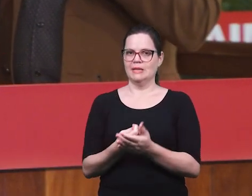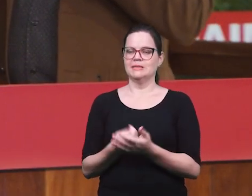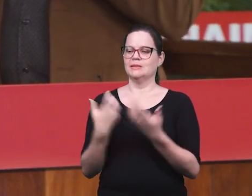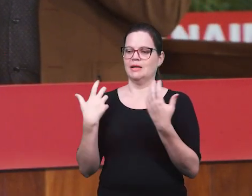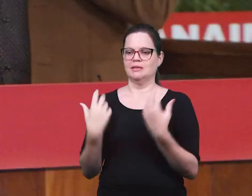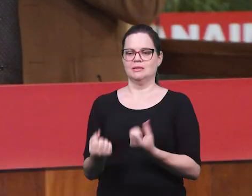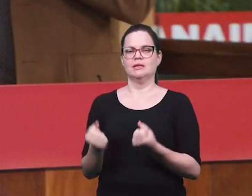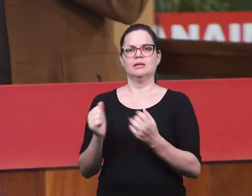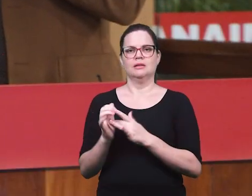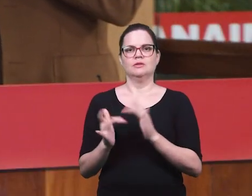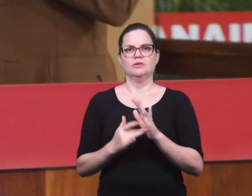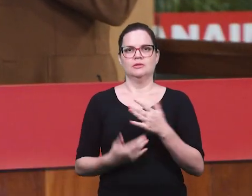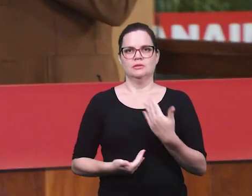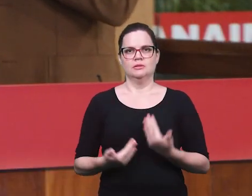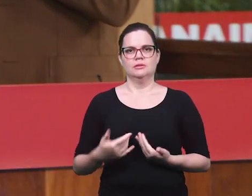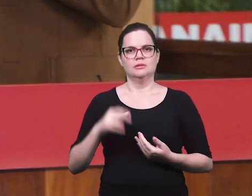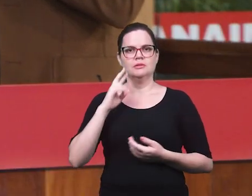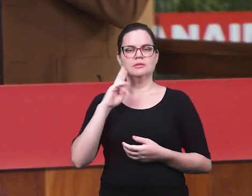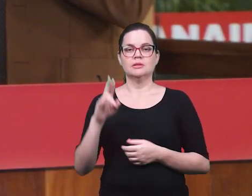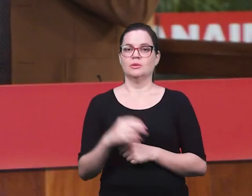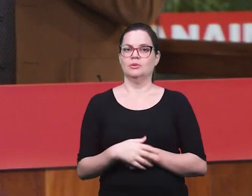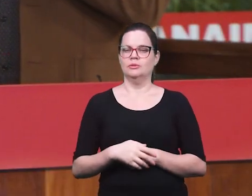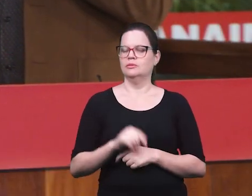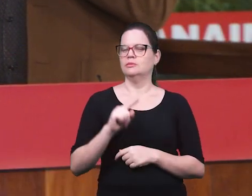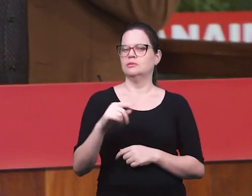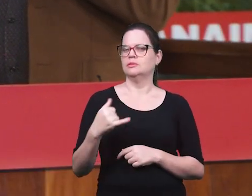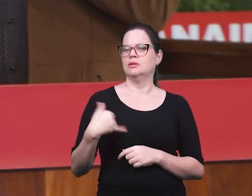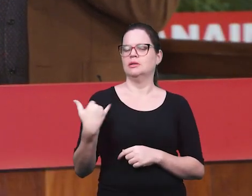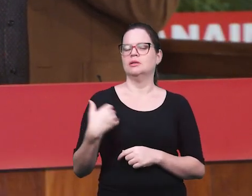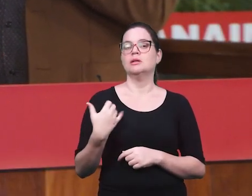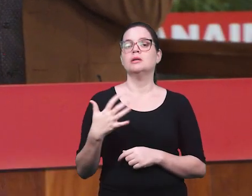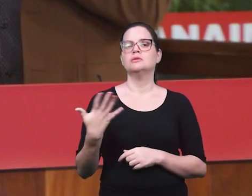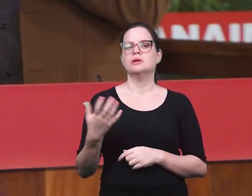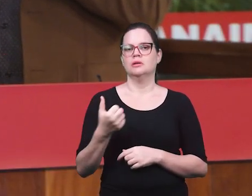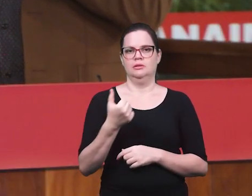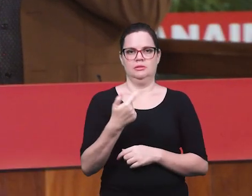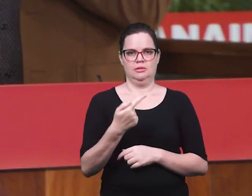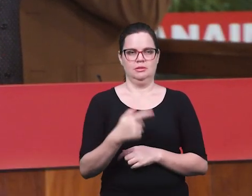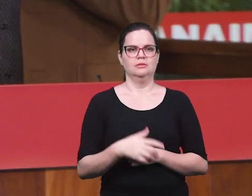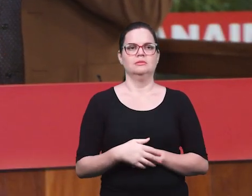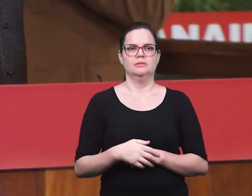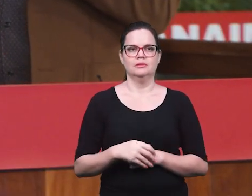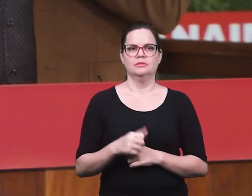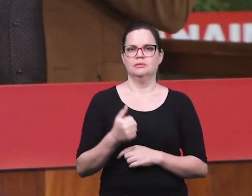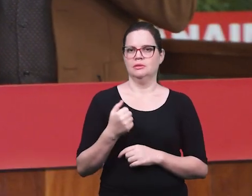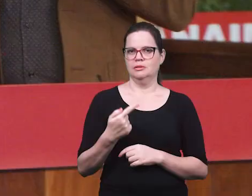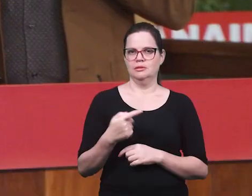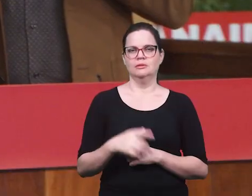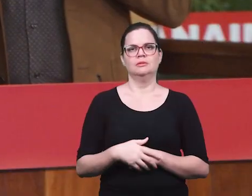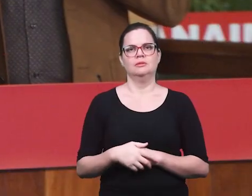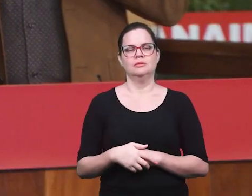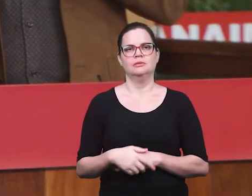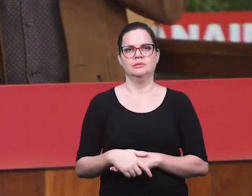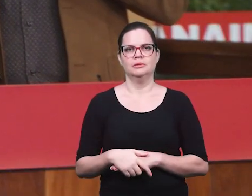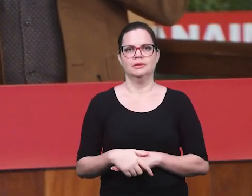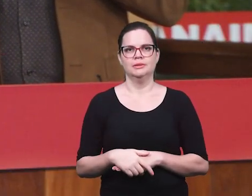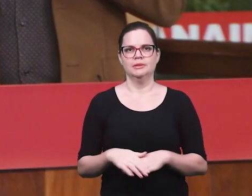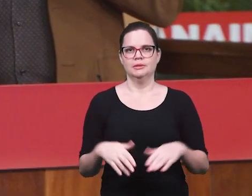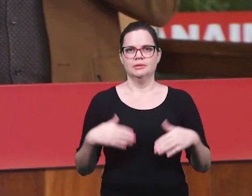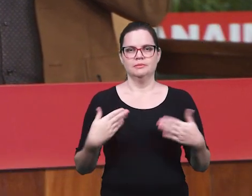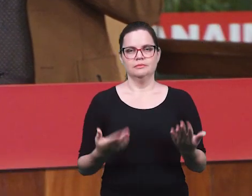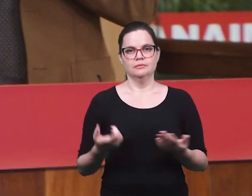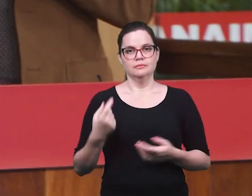em servir ao Senhor. Aproximadamente você tinha 17 anos. 17 anos. Aos 17 anos. Então, está